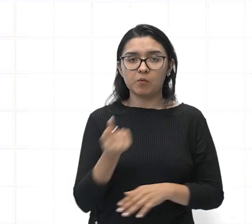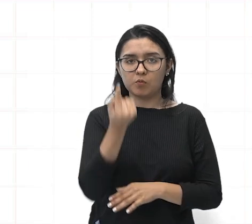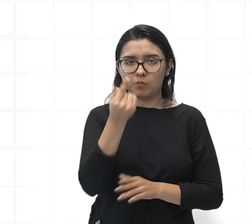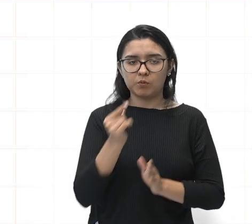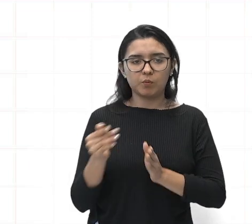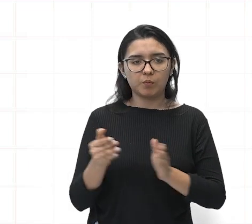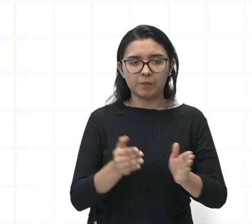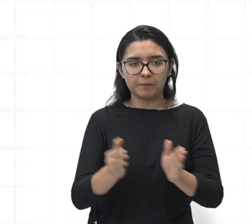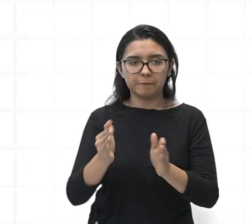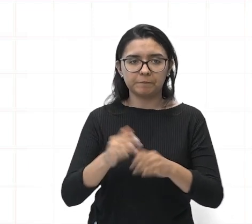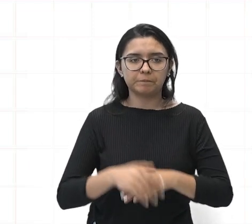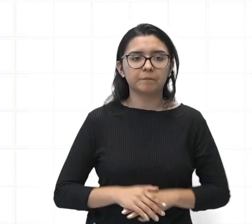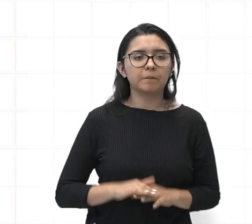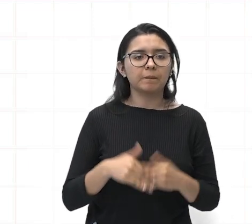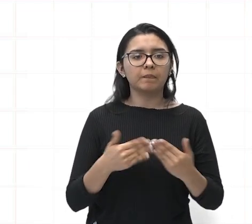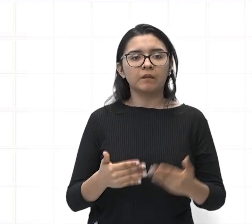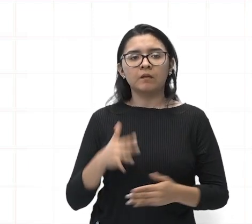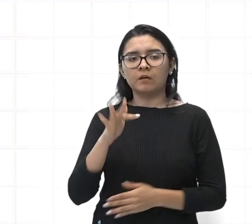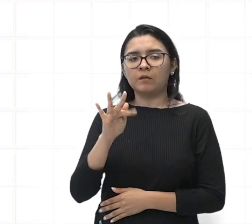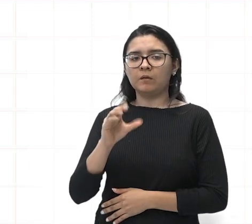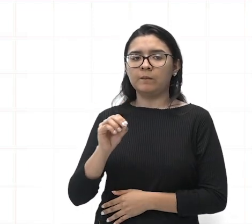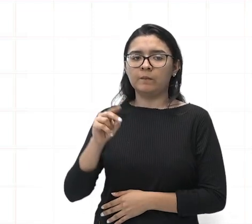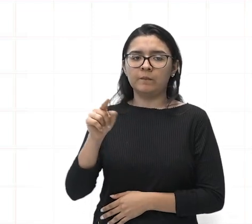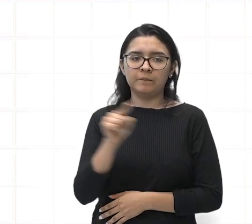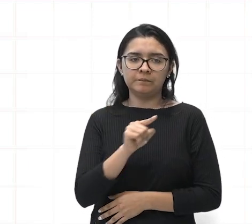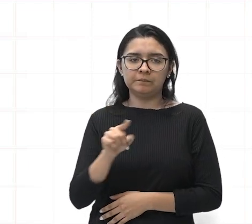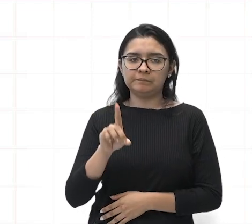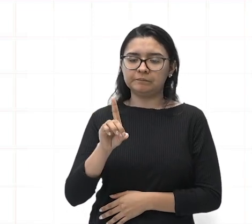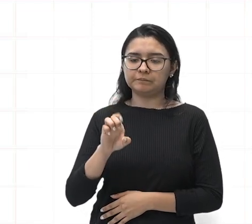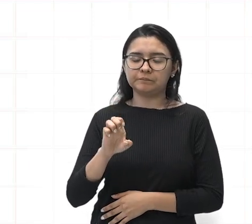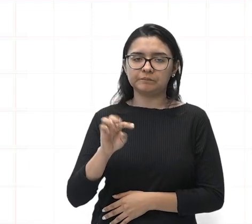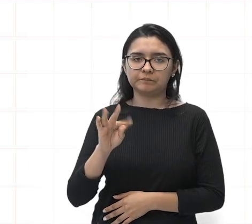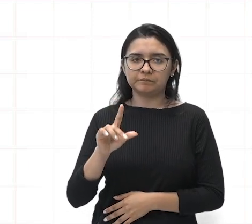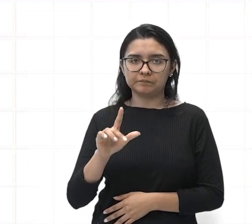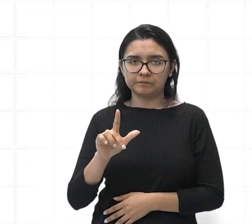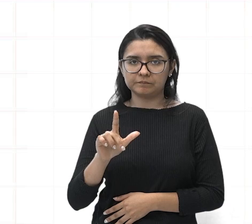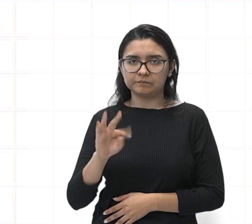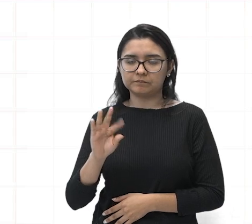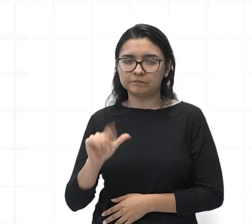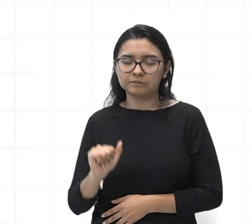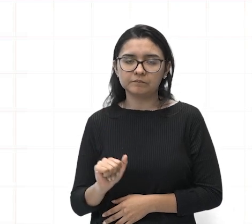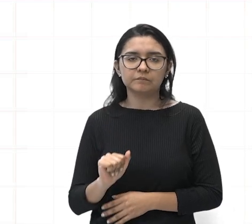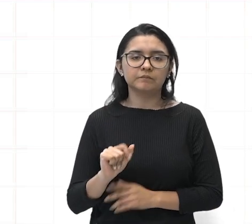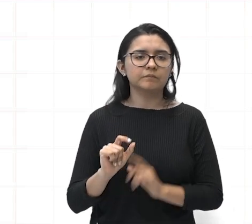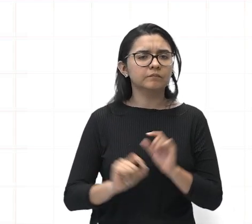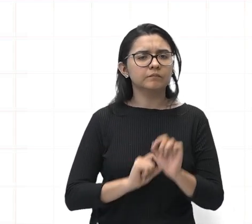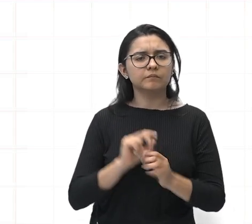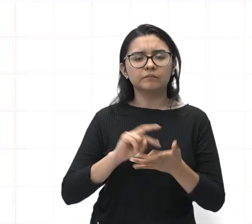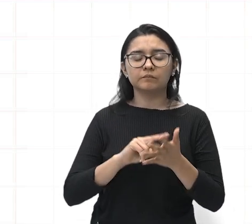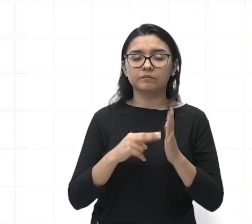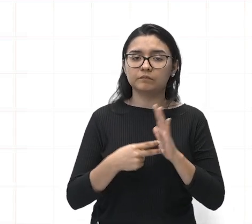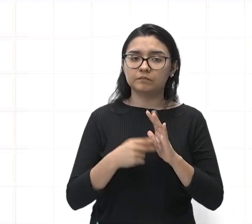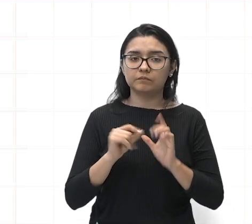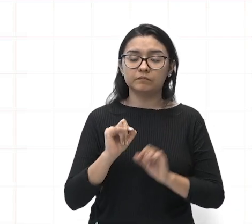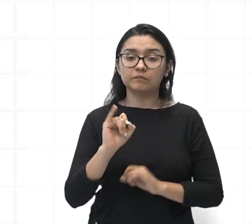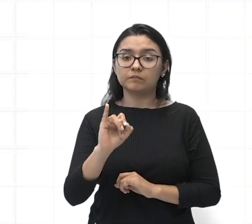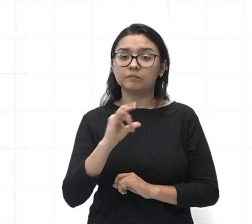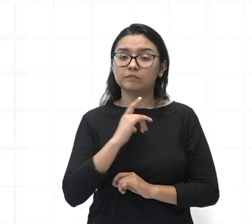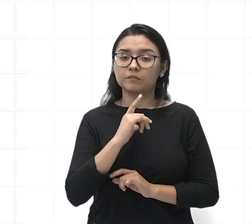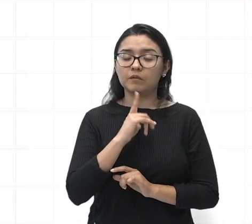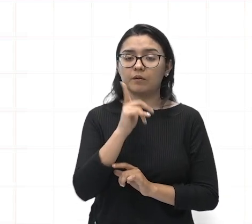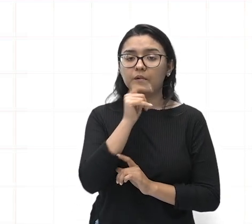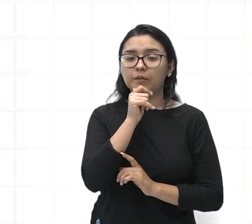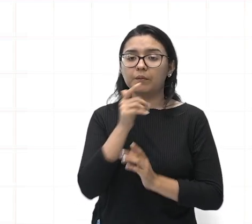A foz em delta, ela ocorre... uma foz em delta, ela ocorre quando as águas